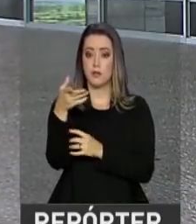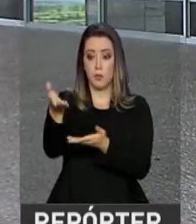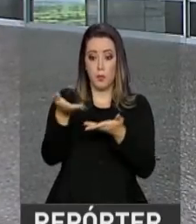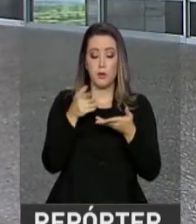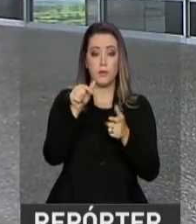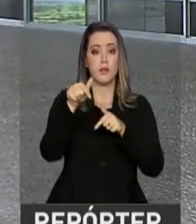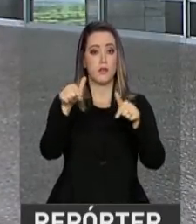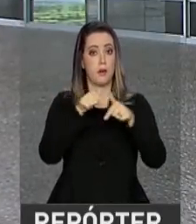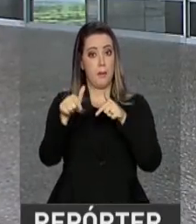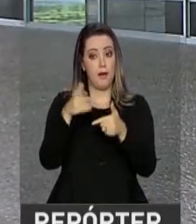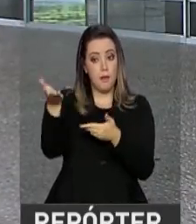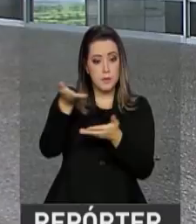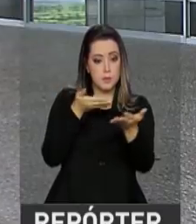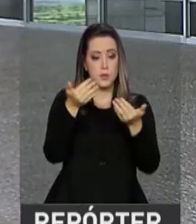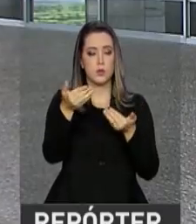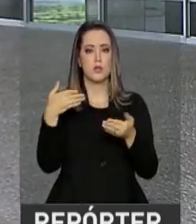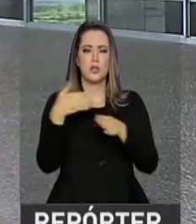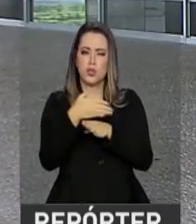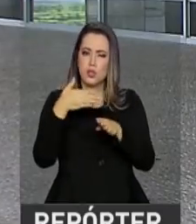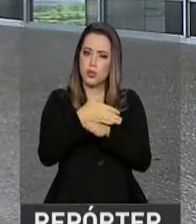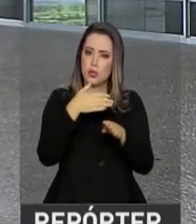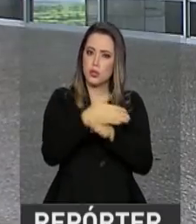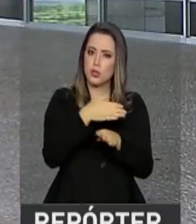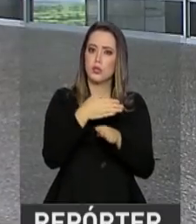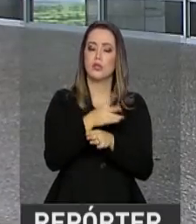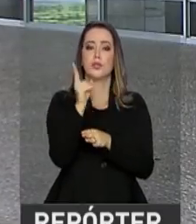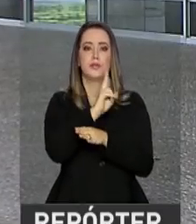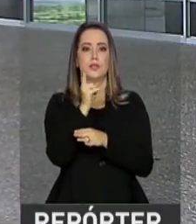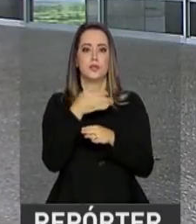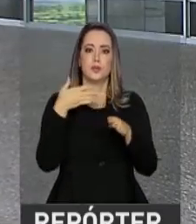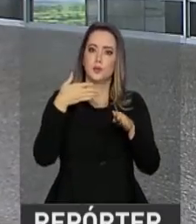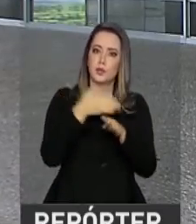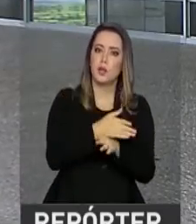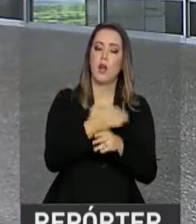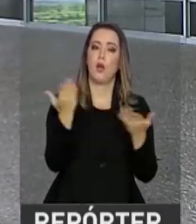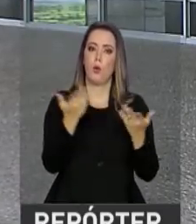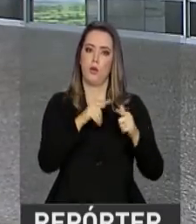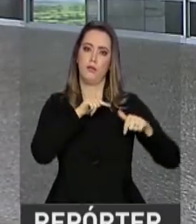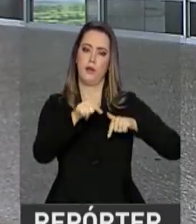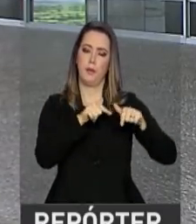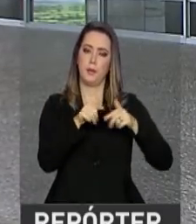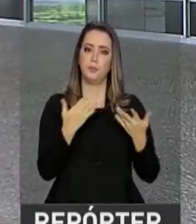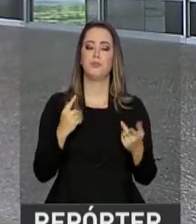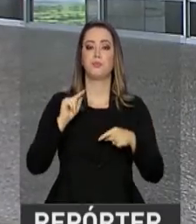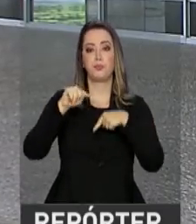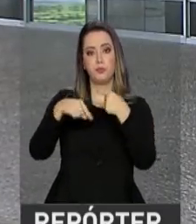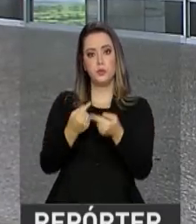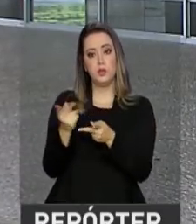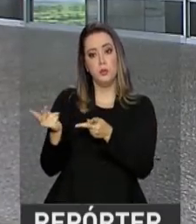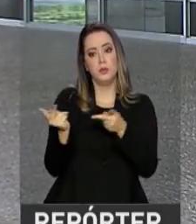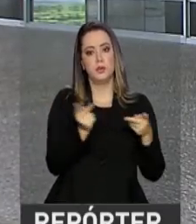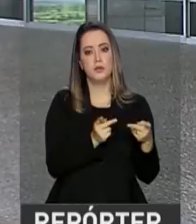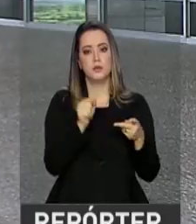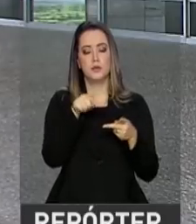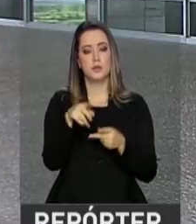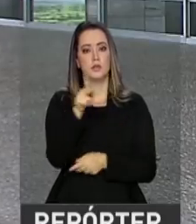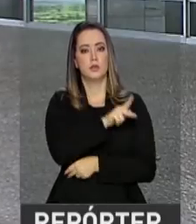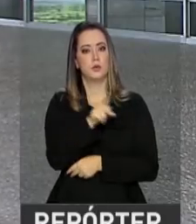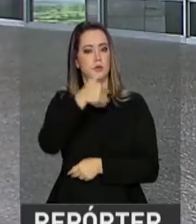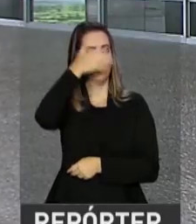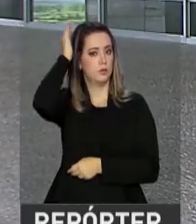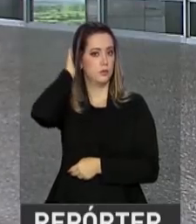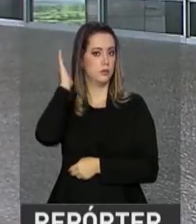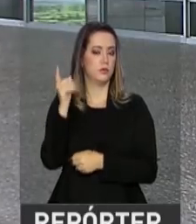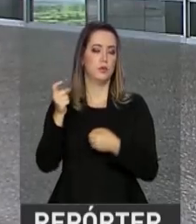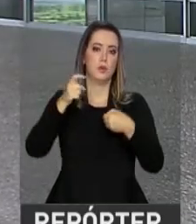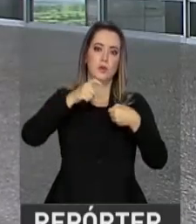obra dos venezuelanos que tem chegado ao país pela fronteira após a visita à boa vista o presidente michel